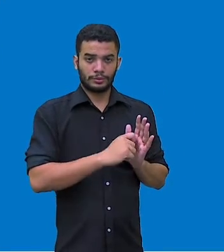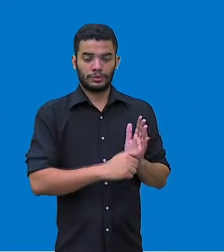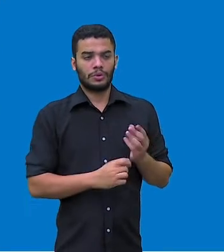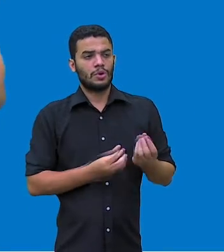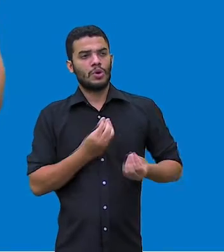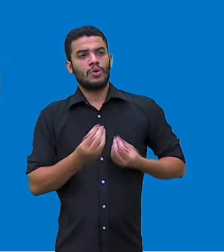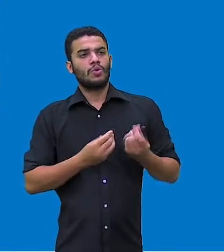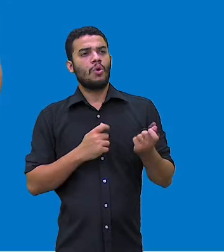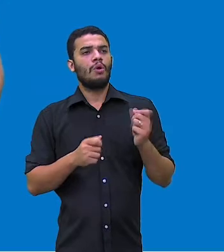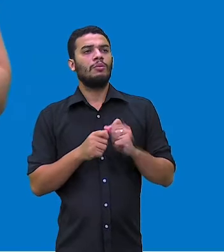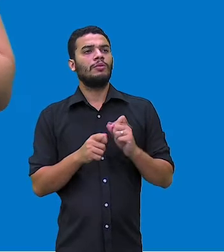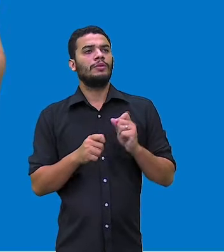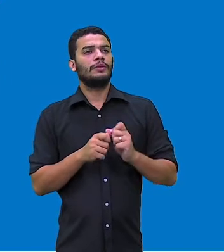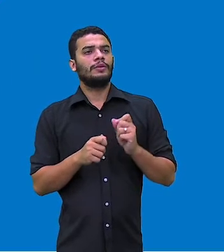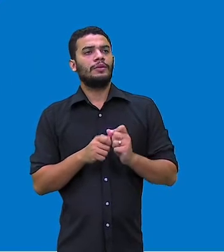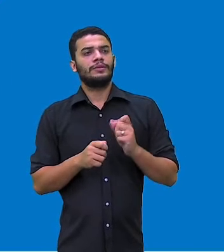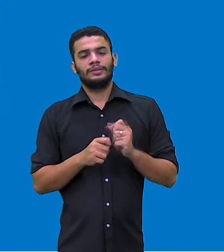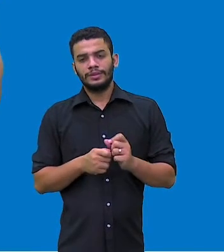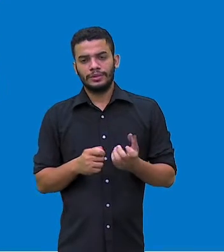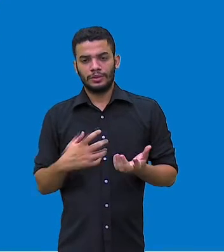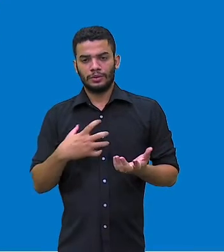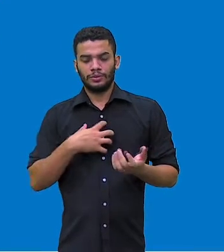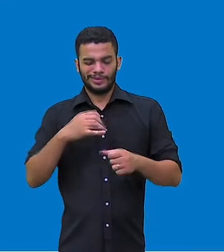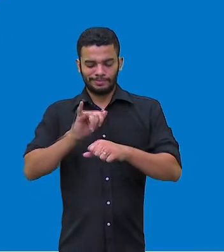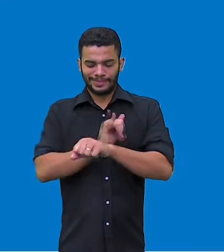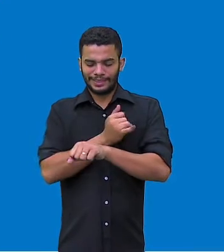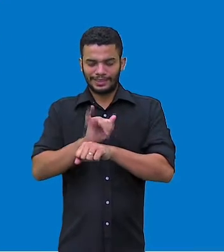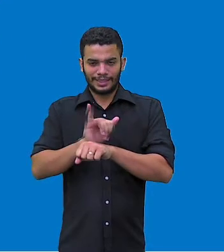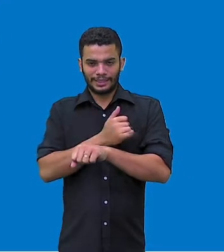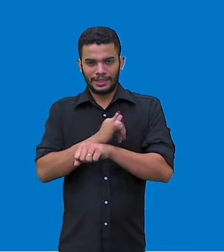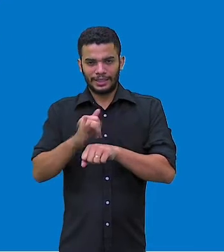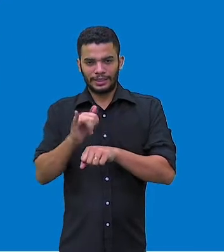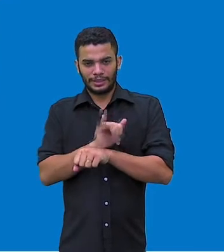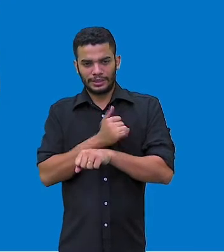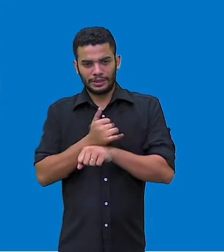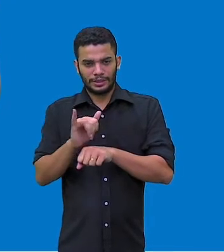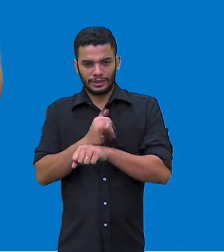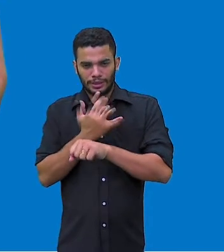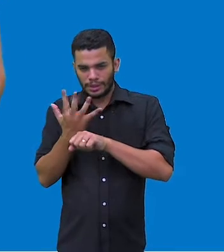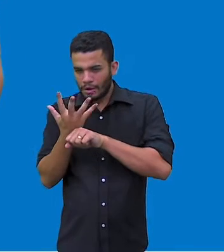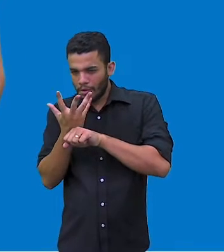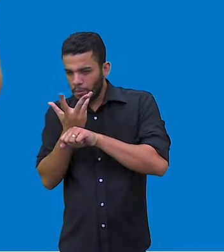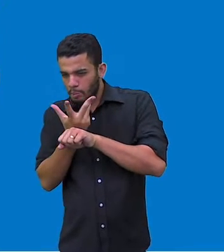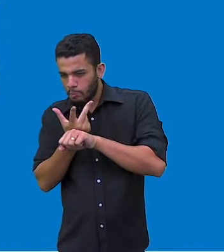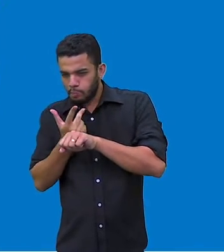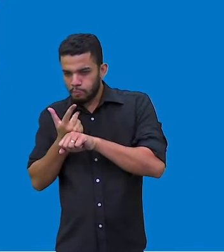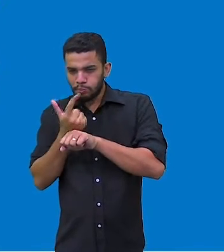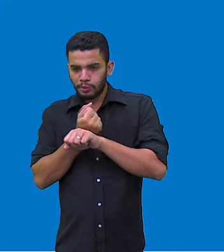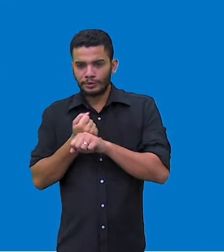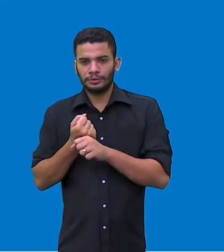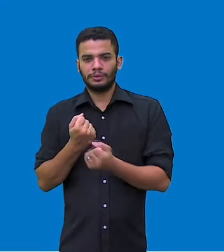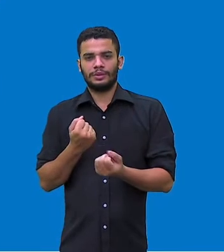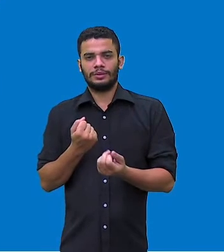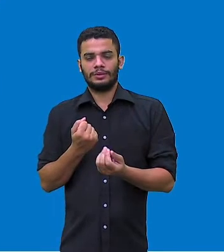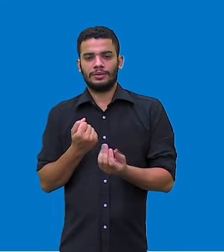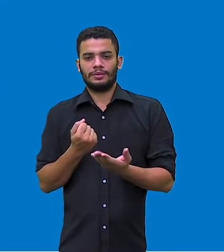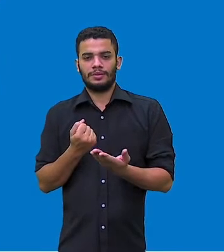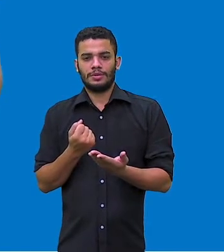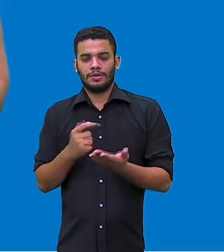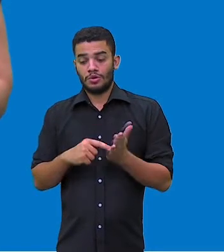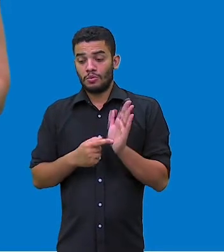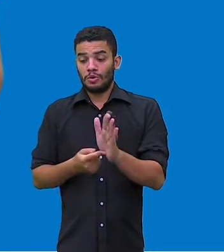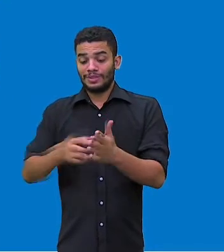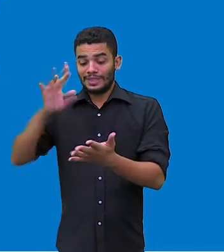aí algumas ferramentas no sentido mesmo de convencer o leitor, né? Você pode apresentar